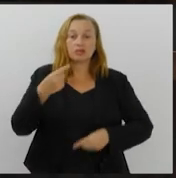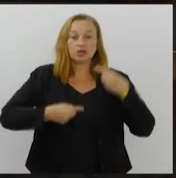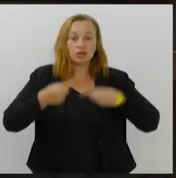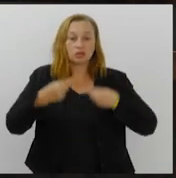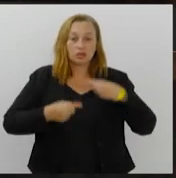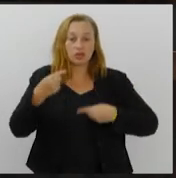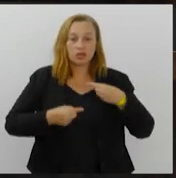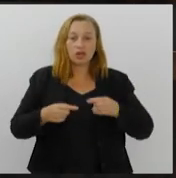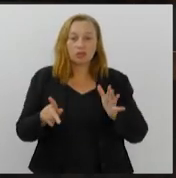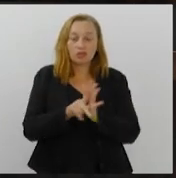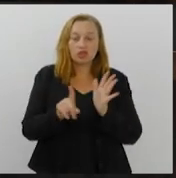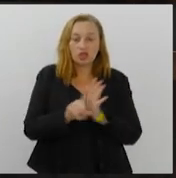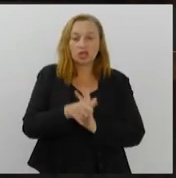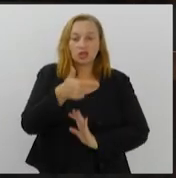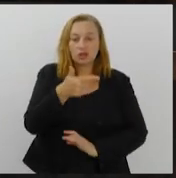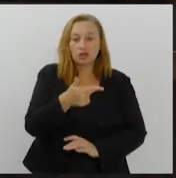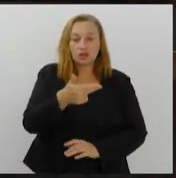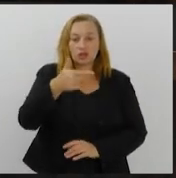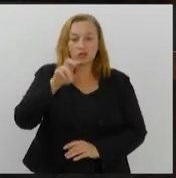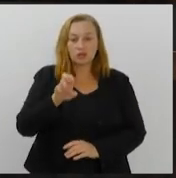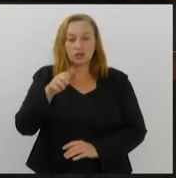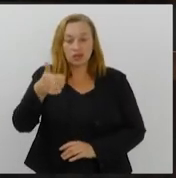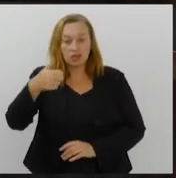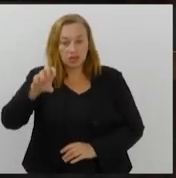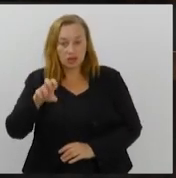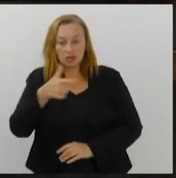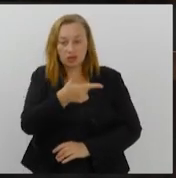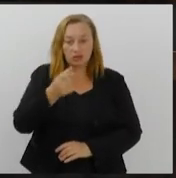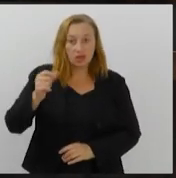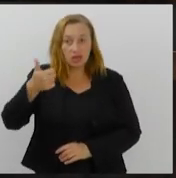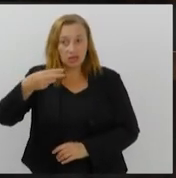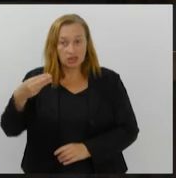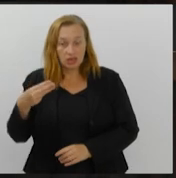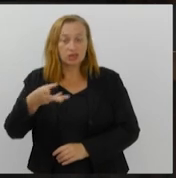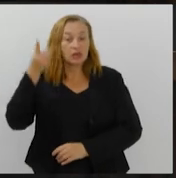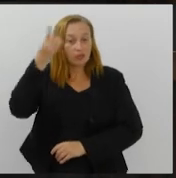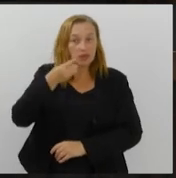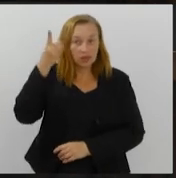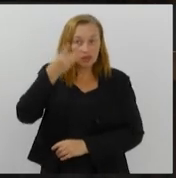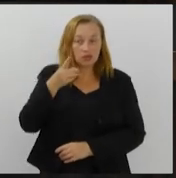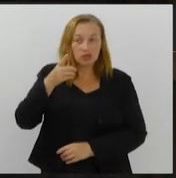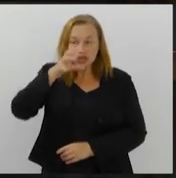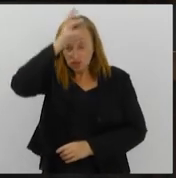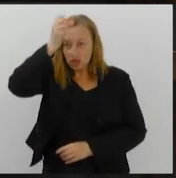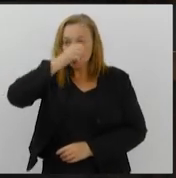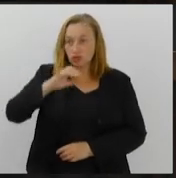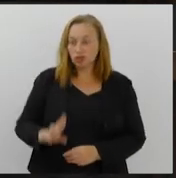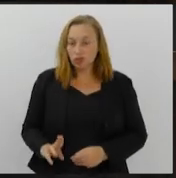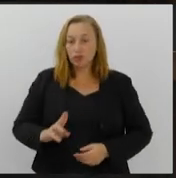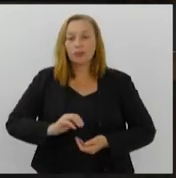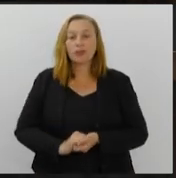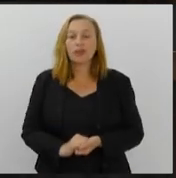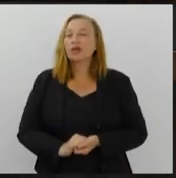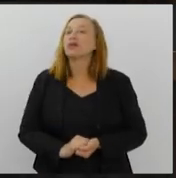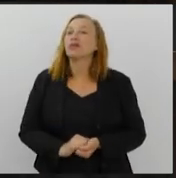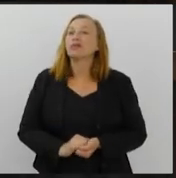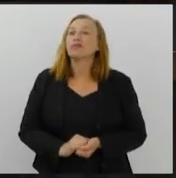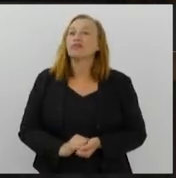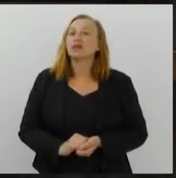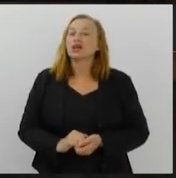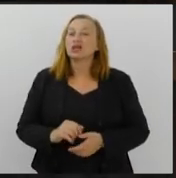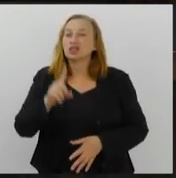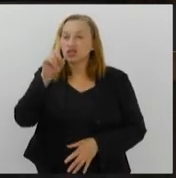primeira discussão, projeto de lei número 2515 de 2023, da autoria da deputada Tia Ju, que dispõe sobre direito à